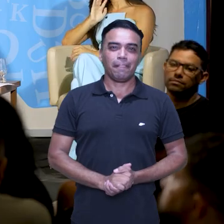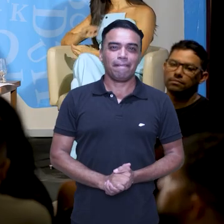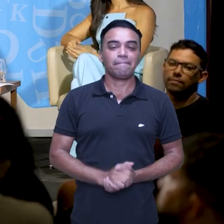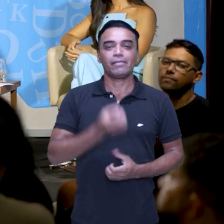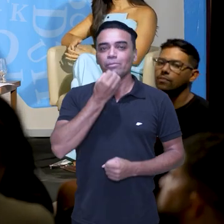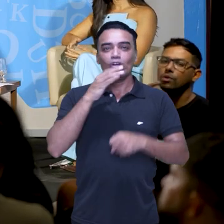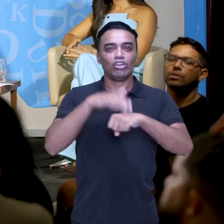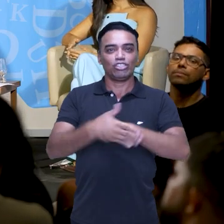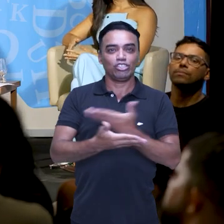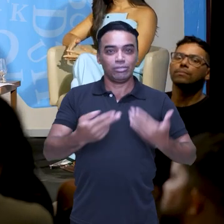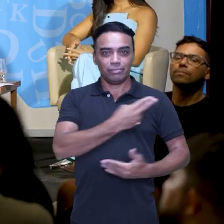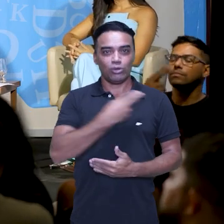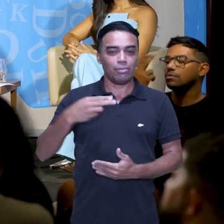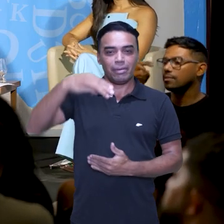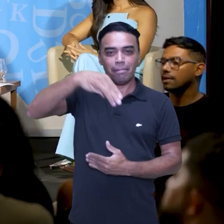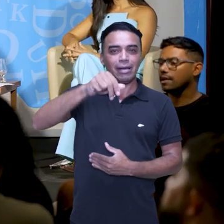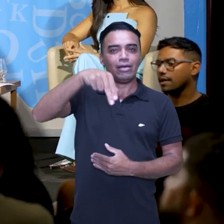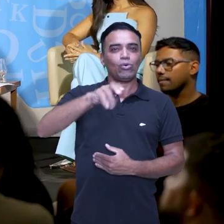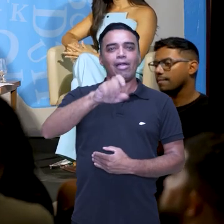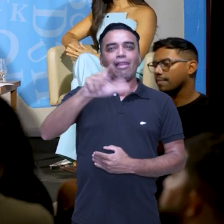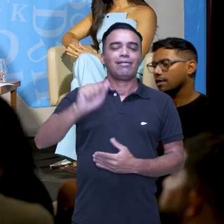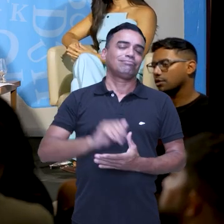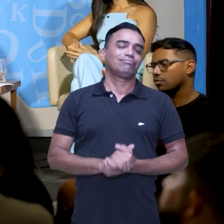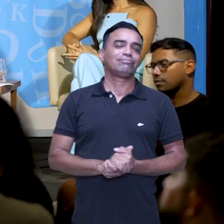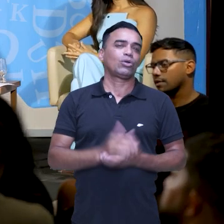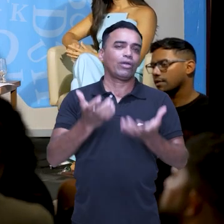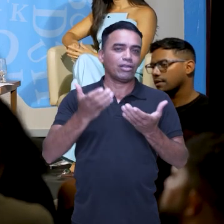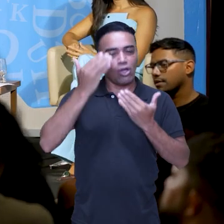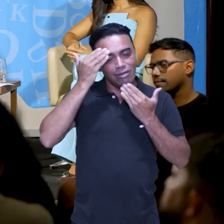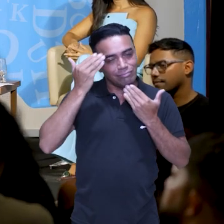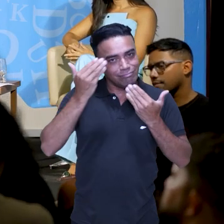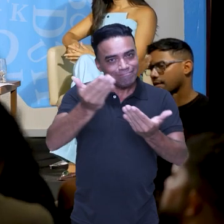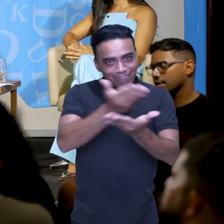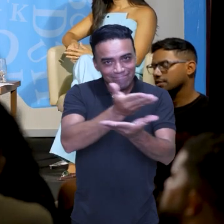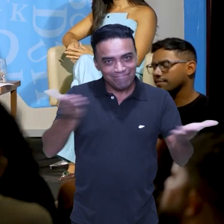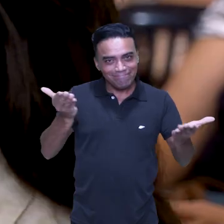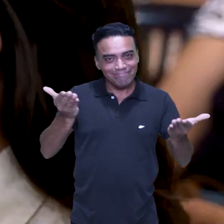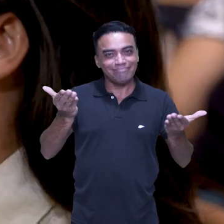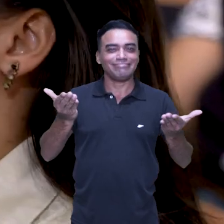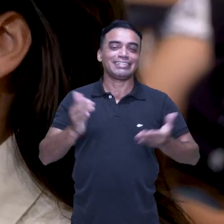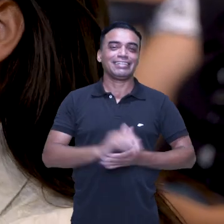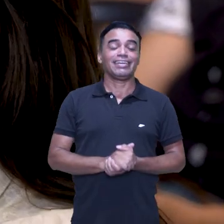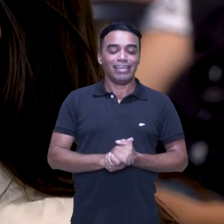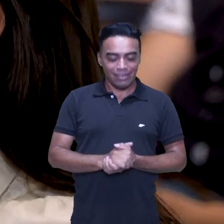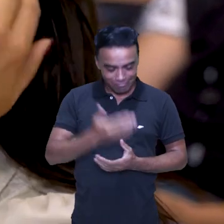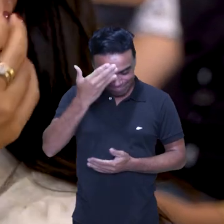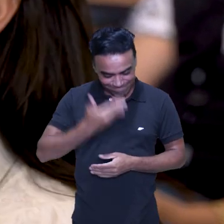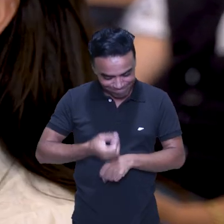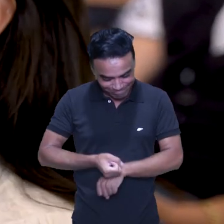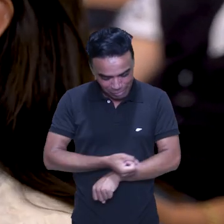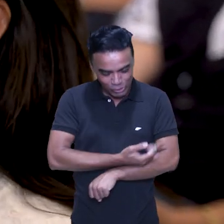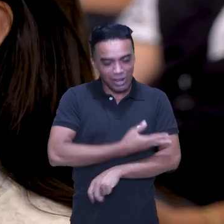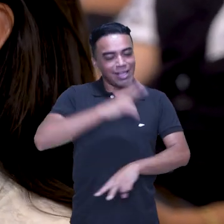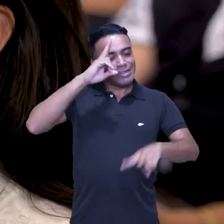Boa noite, meu nome é Manuela e eu queria só agradecer vocês por tô emocionada com as histórias,